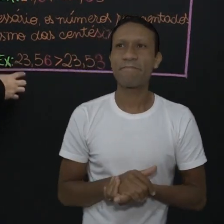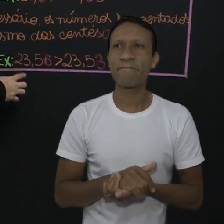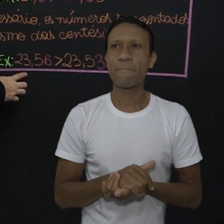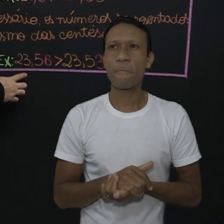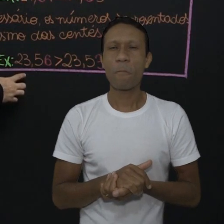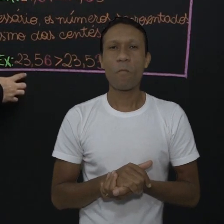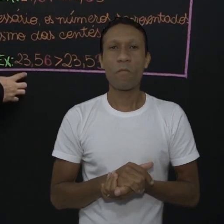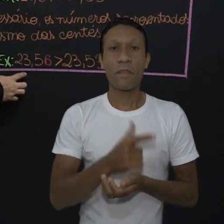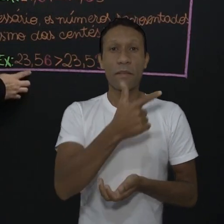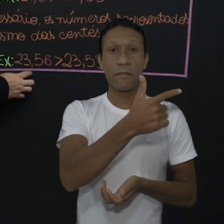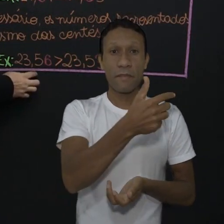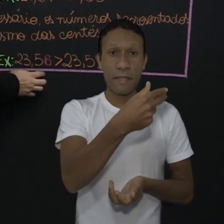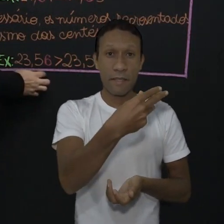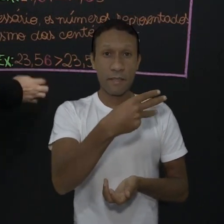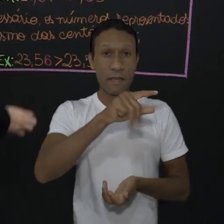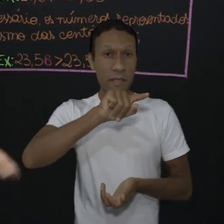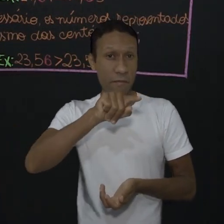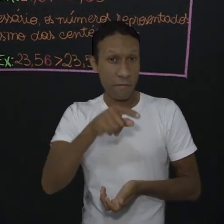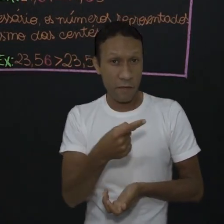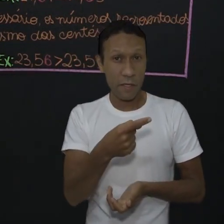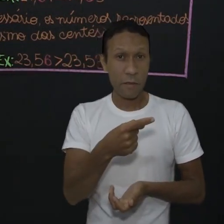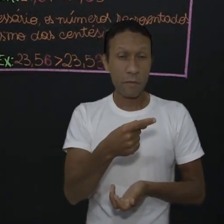exemplo, olha só, eu tenho